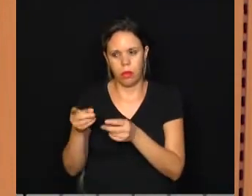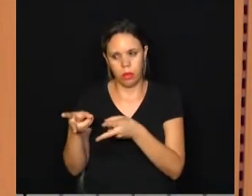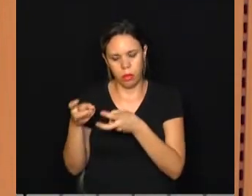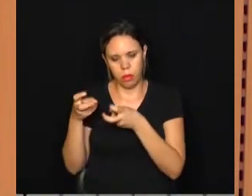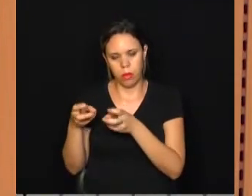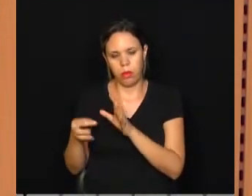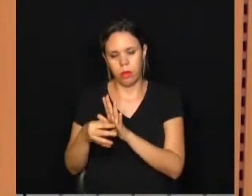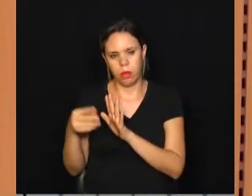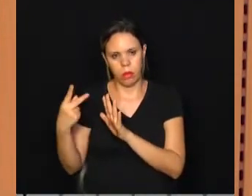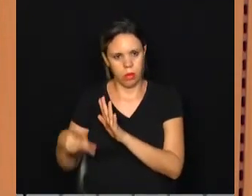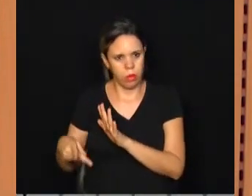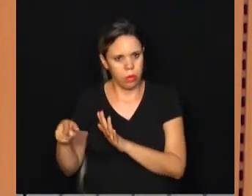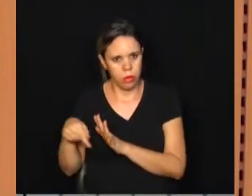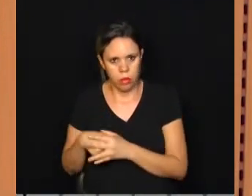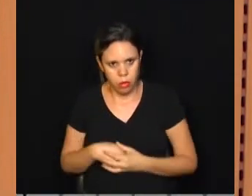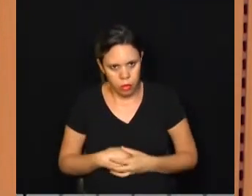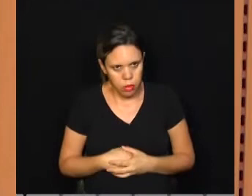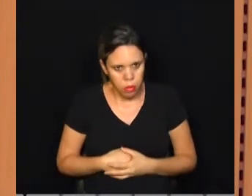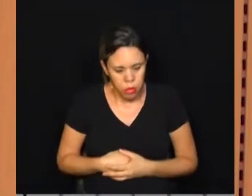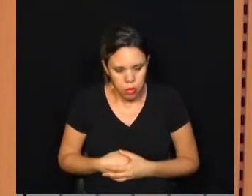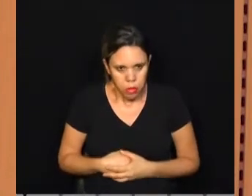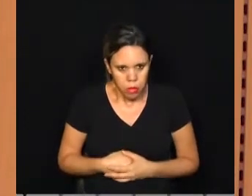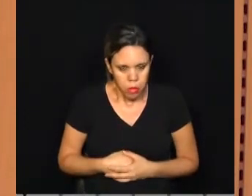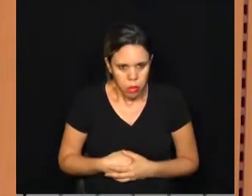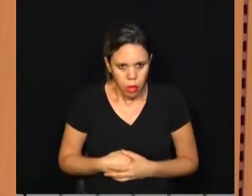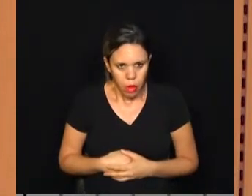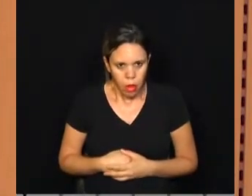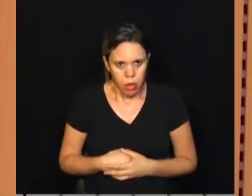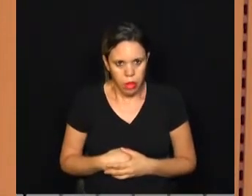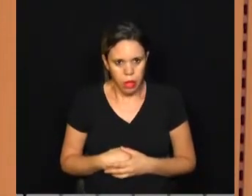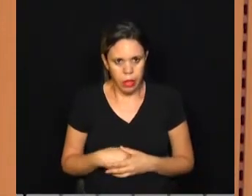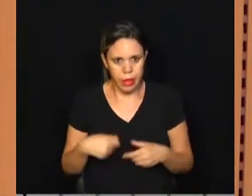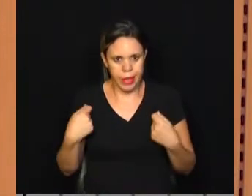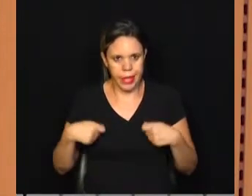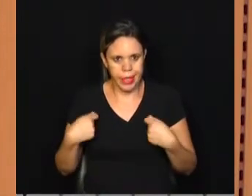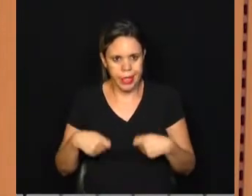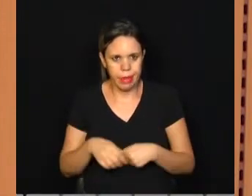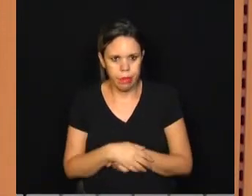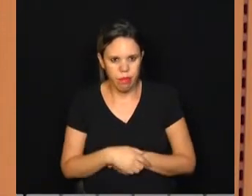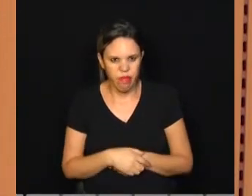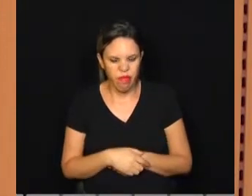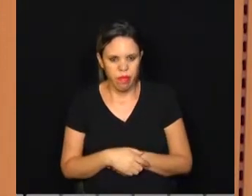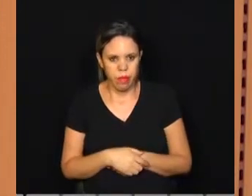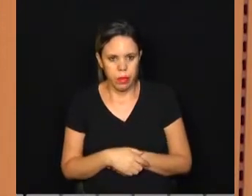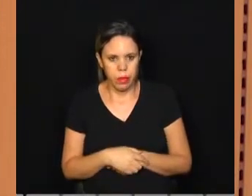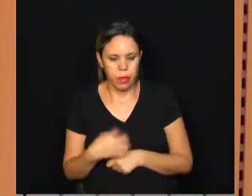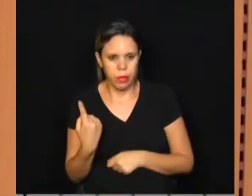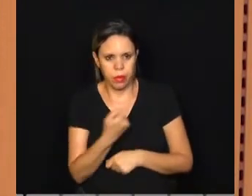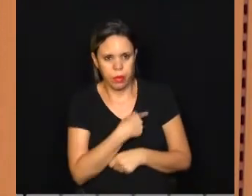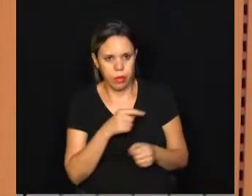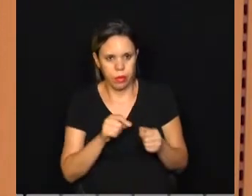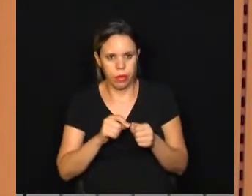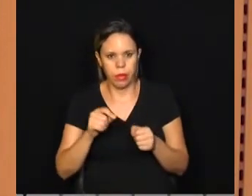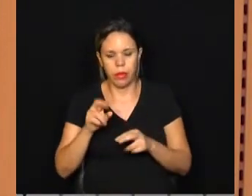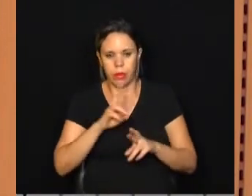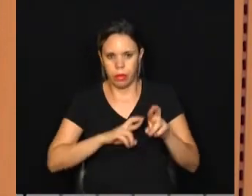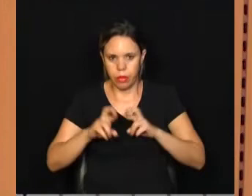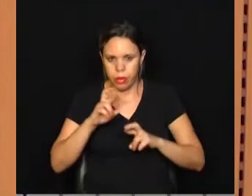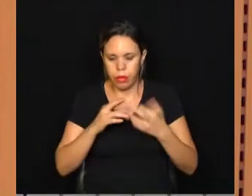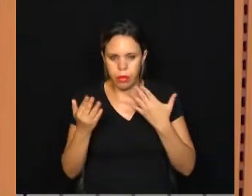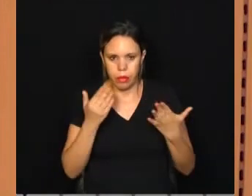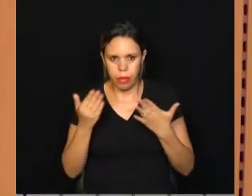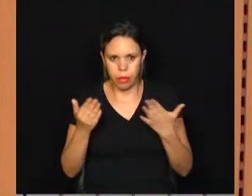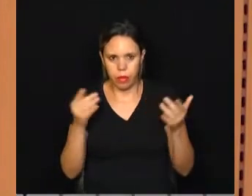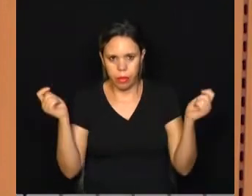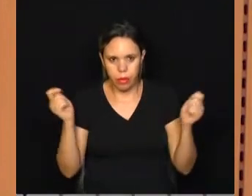observação de que é necessário nós fazermos uma leitura das